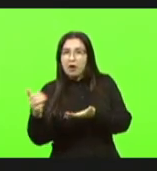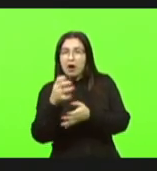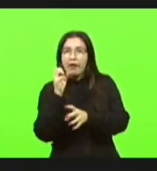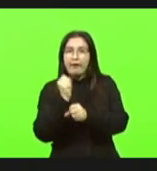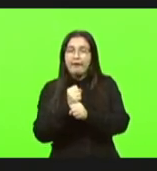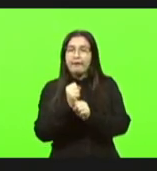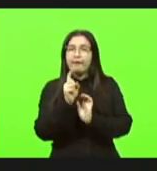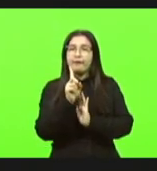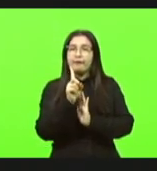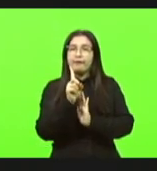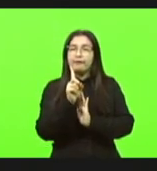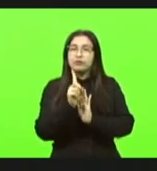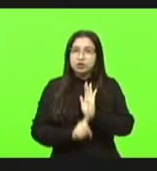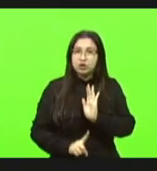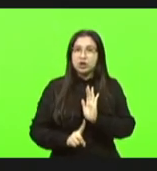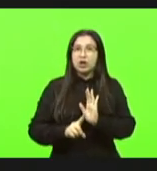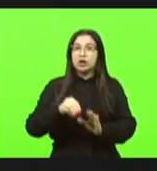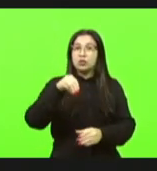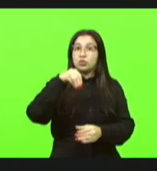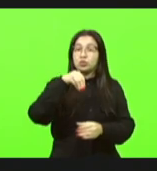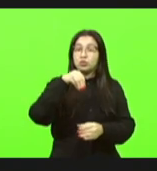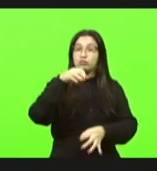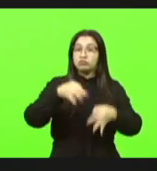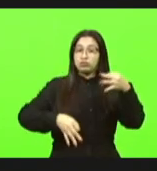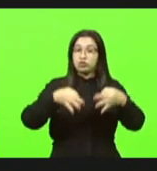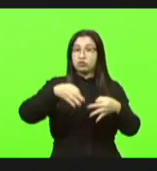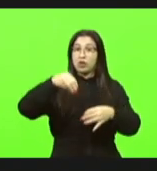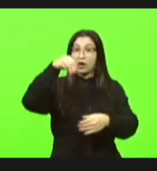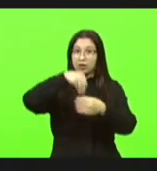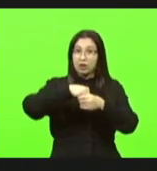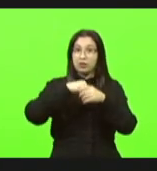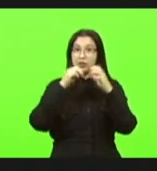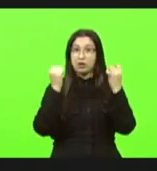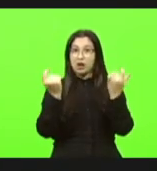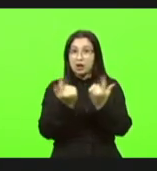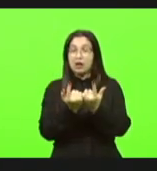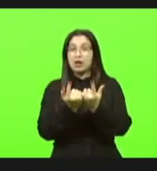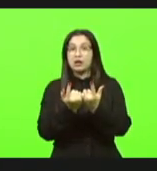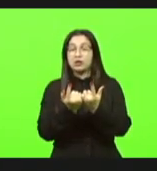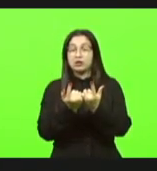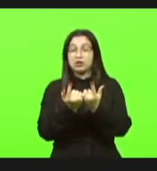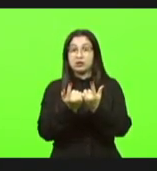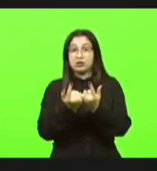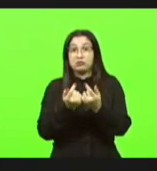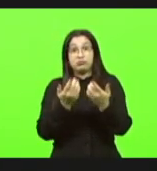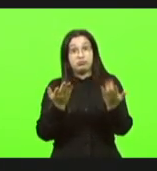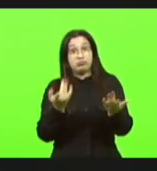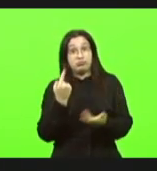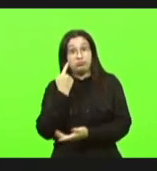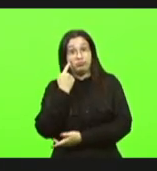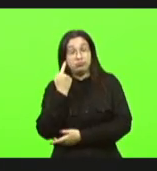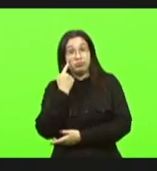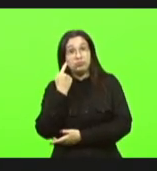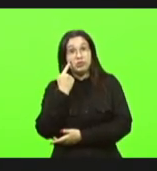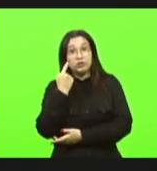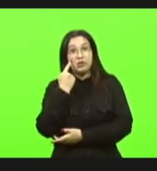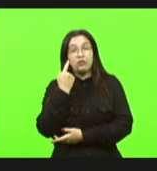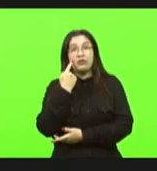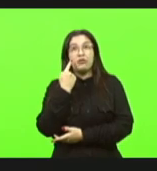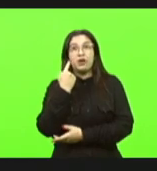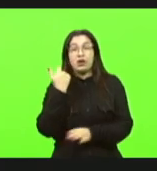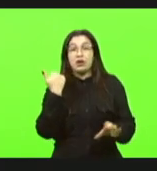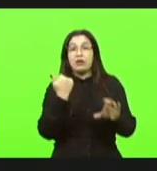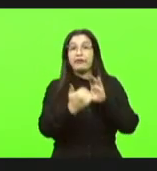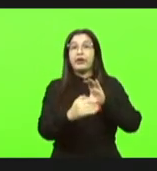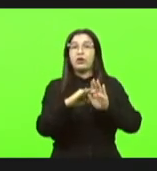direito de julgar dentro da casa em atropelo né Mas vamos fazer essa ouvir o envio da